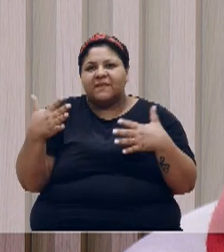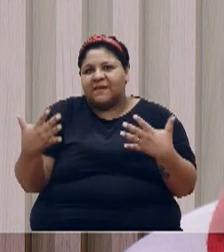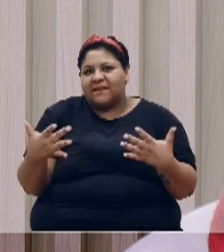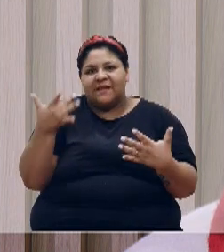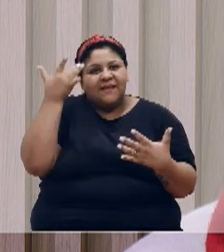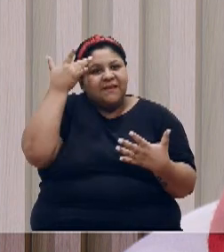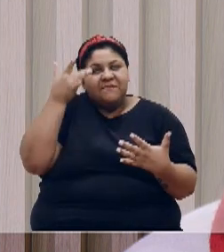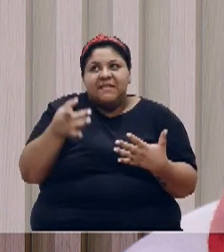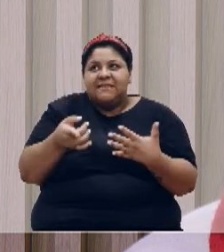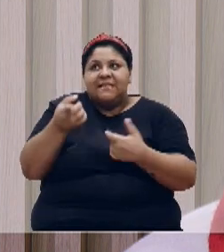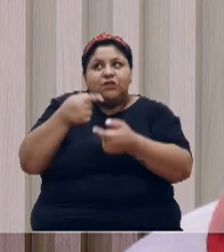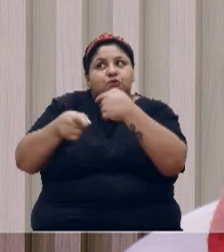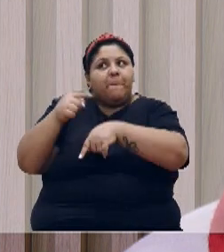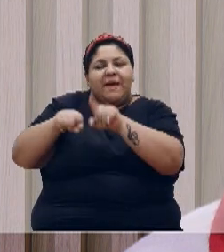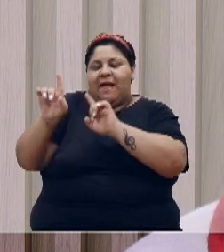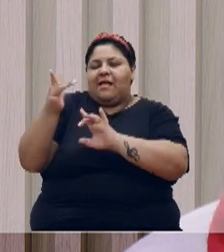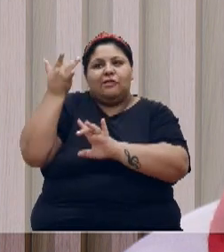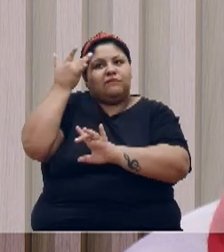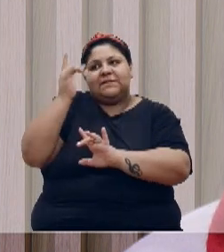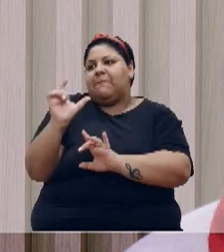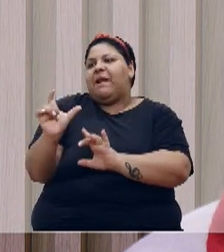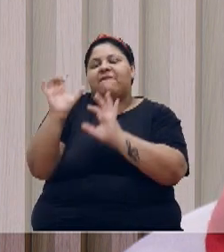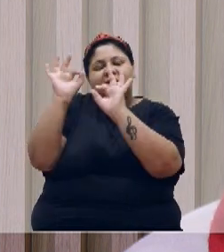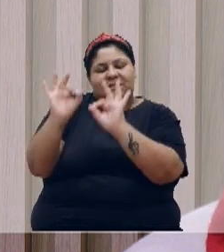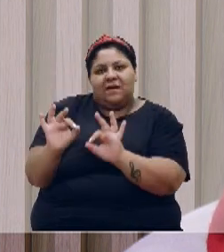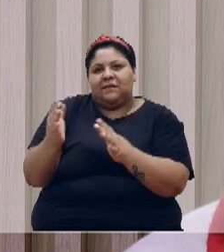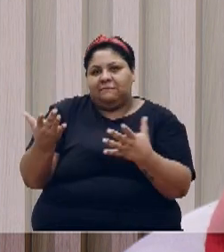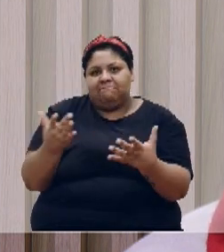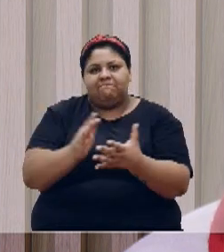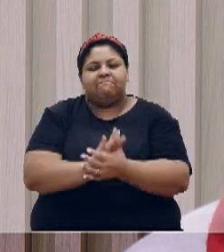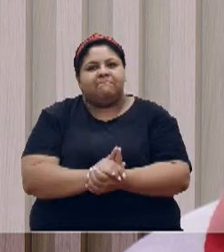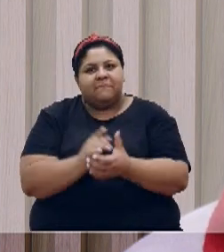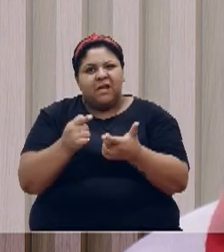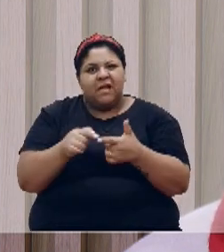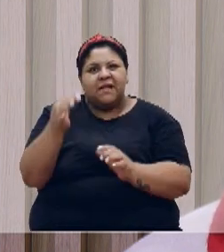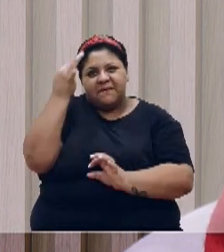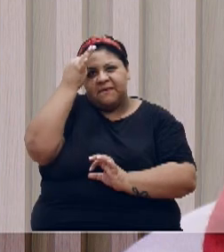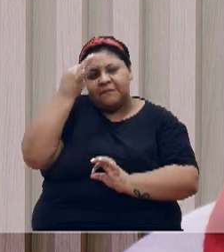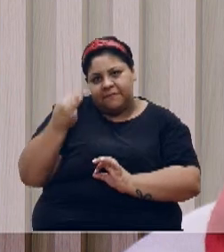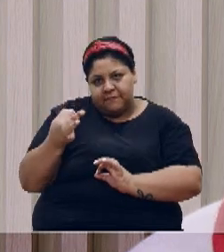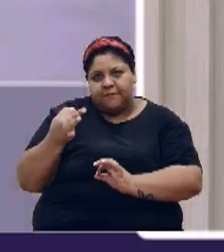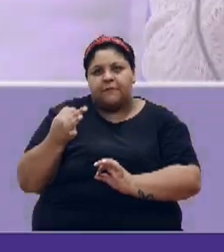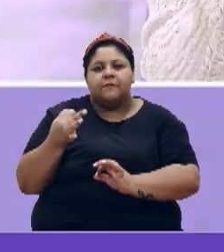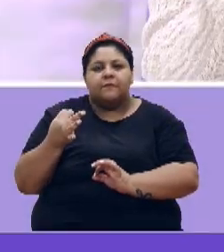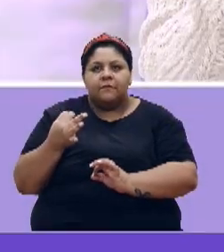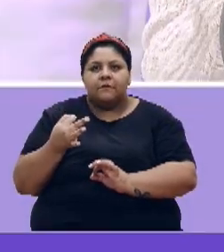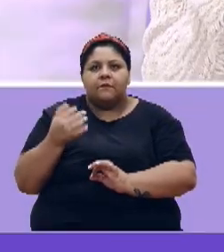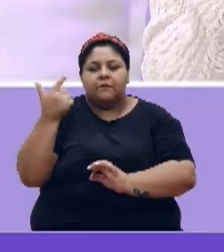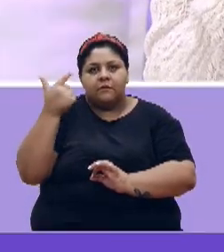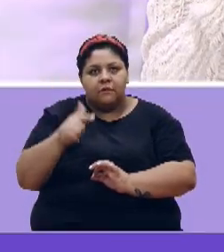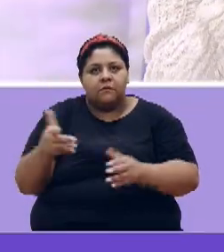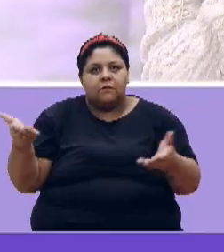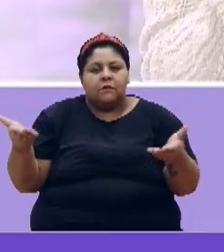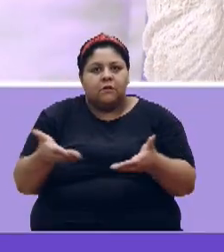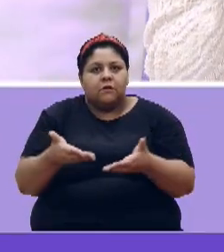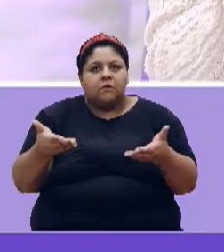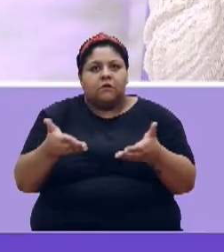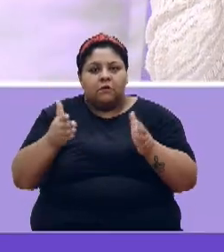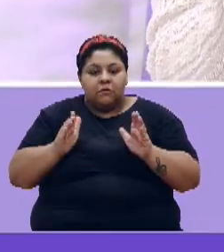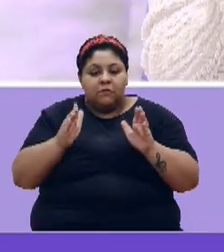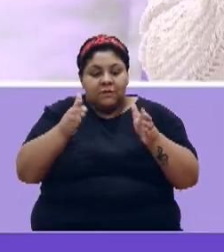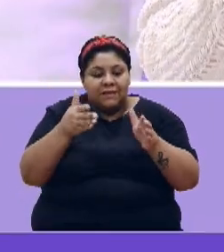se é superar, né? Não é a palavra, mas entendo que, né, de novo, nós estamos enraizados